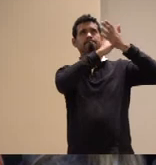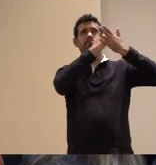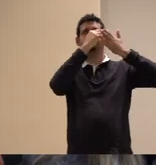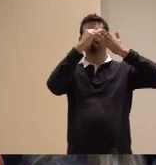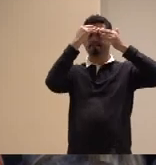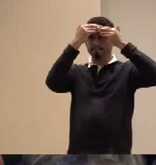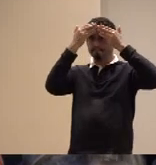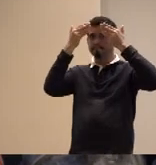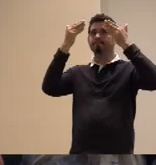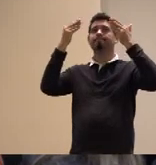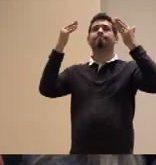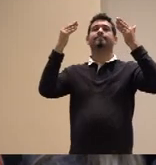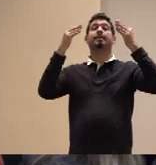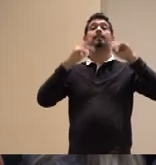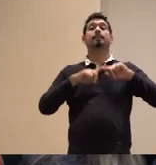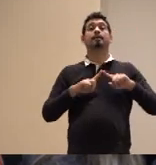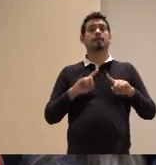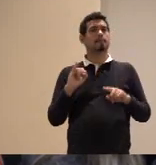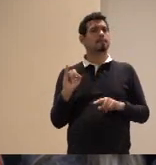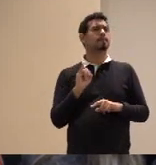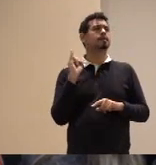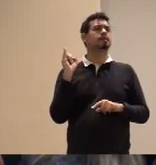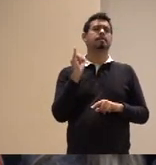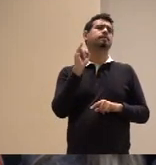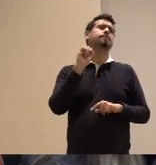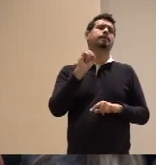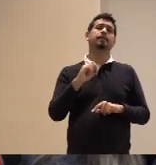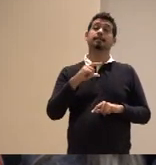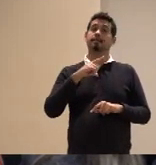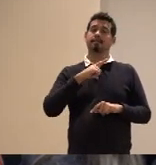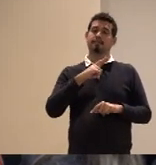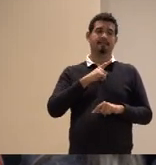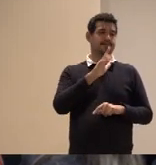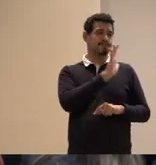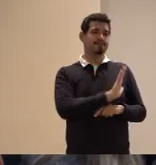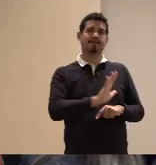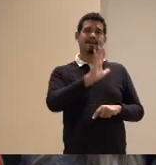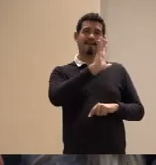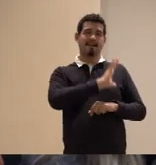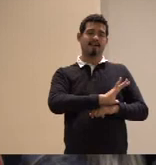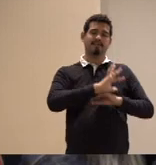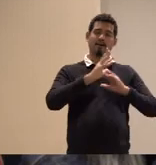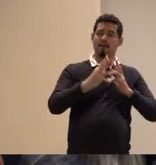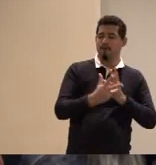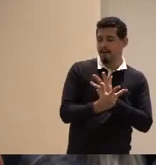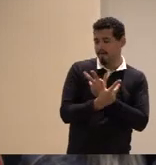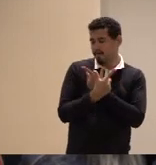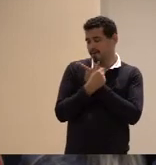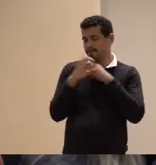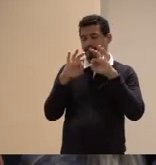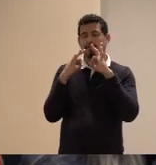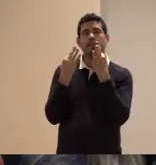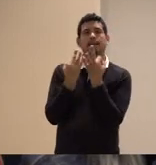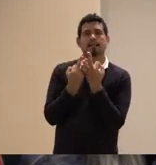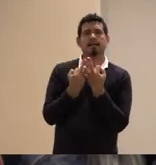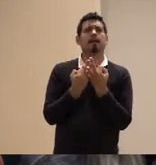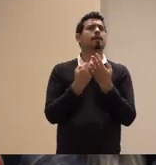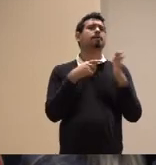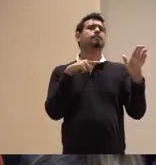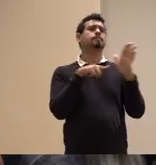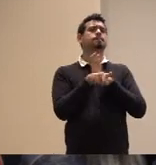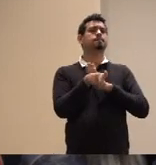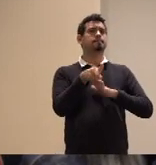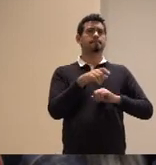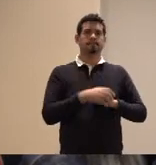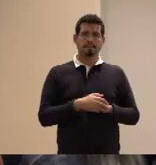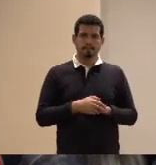formando, né? E a importância de ter esse espaço de acolhimento em família. E aí eu te pergunto, quando